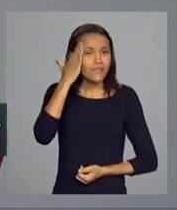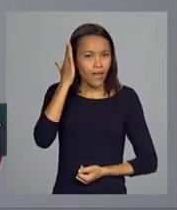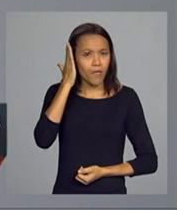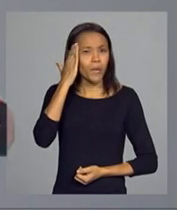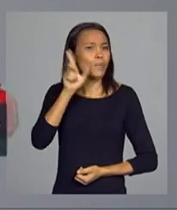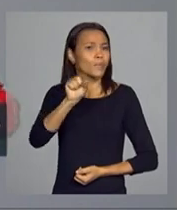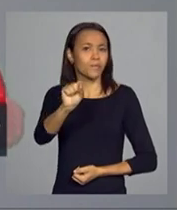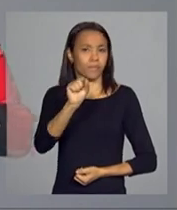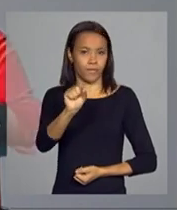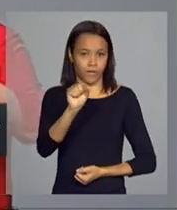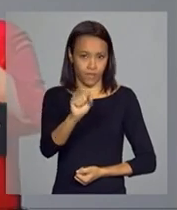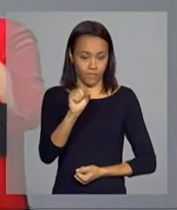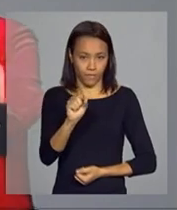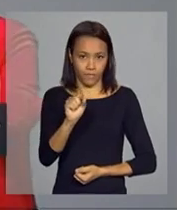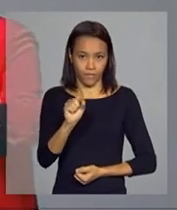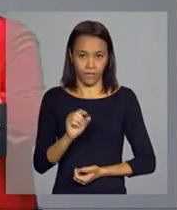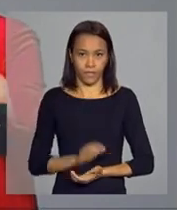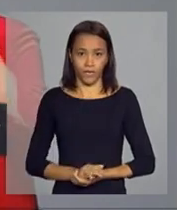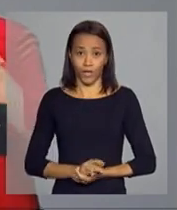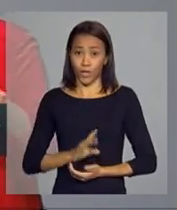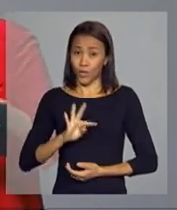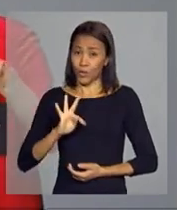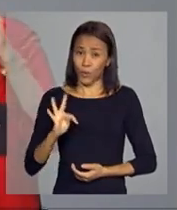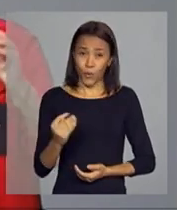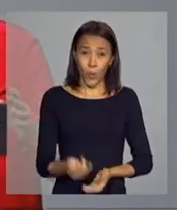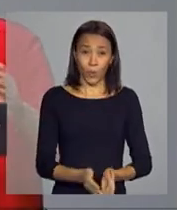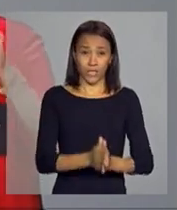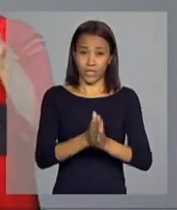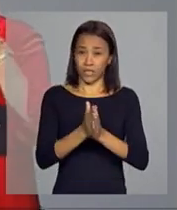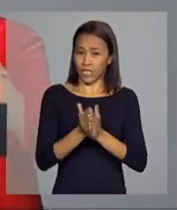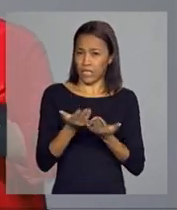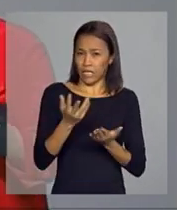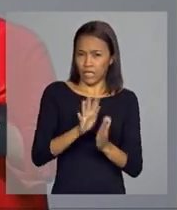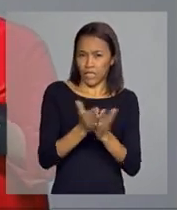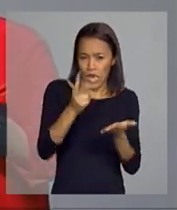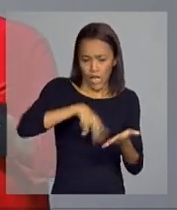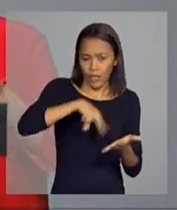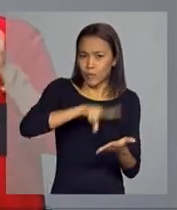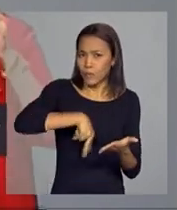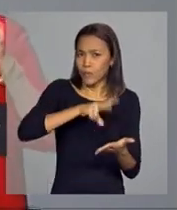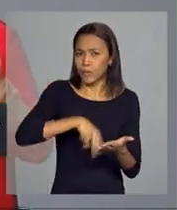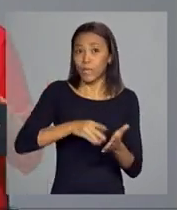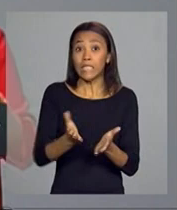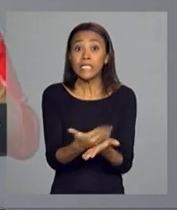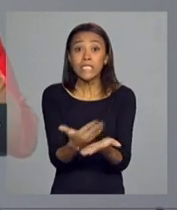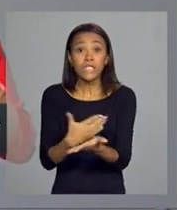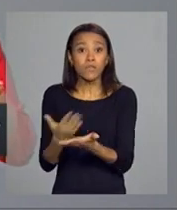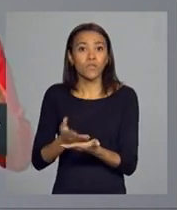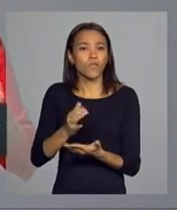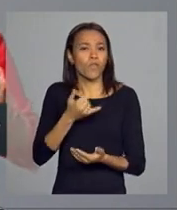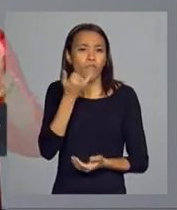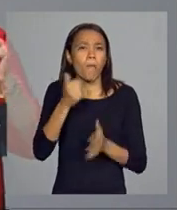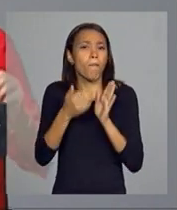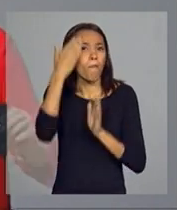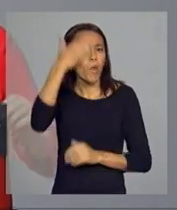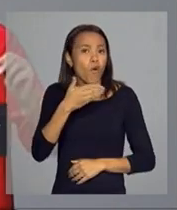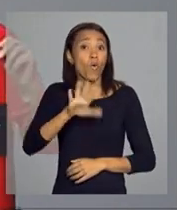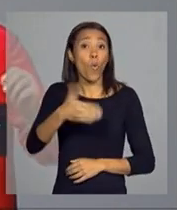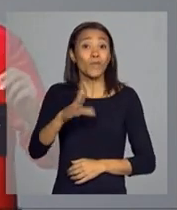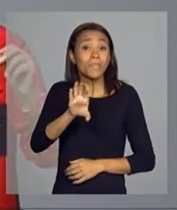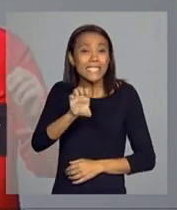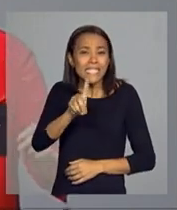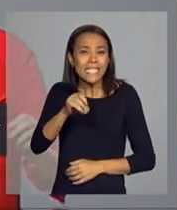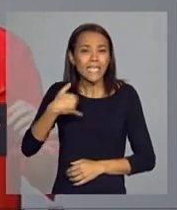que toda a literatura técnica demonstra que quanto mais cedo a criança